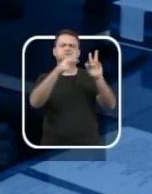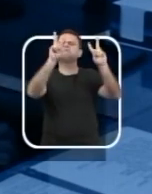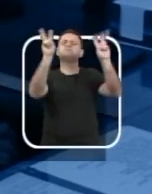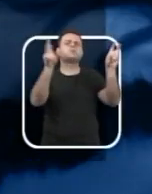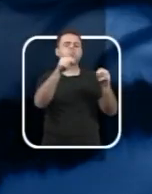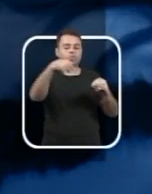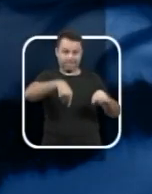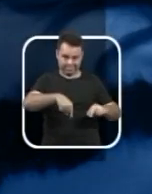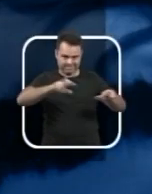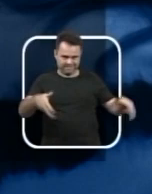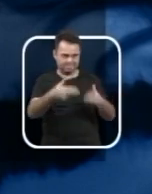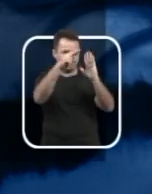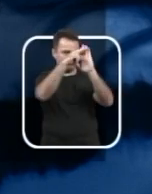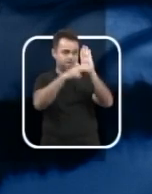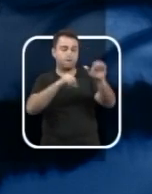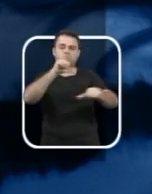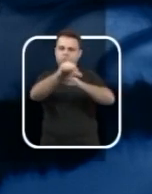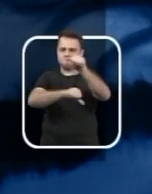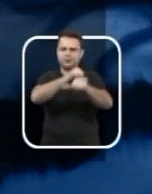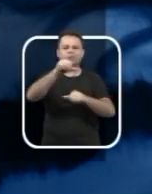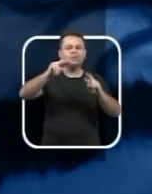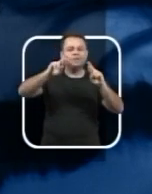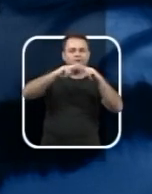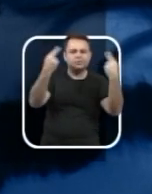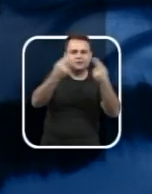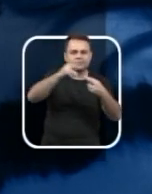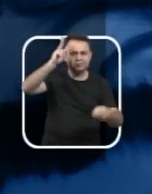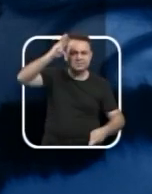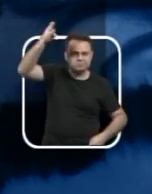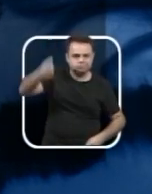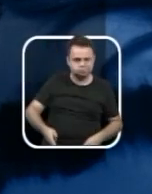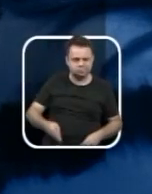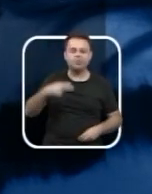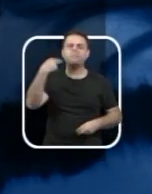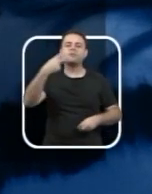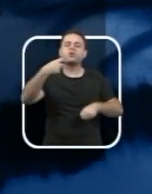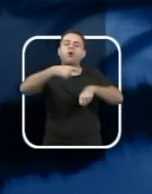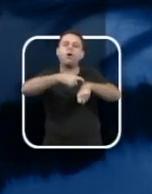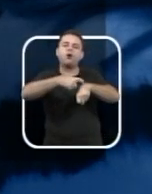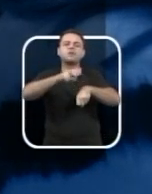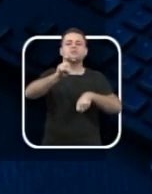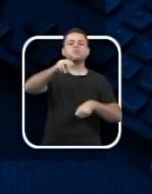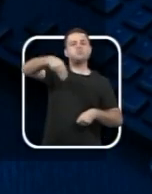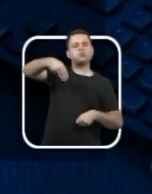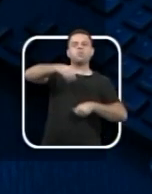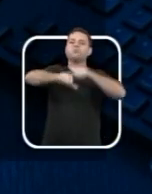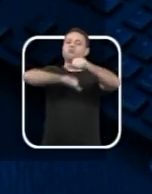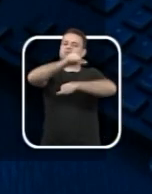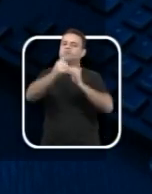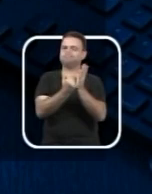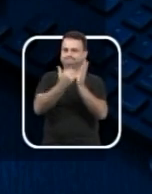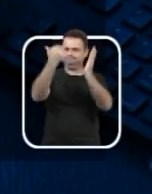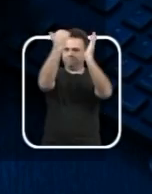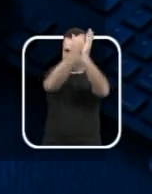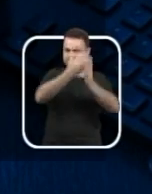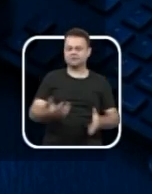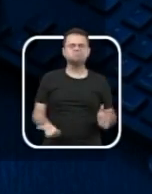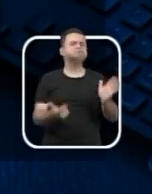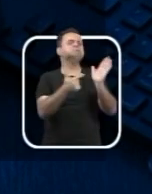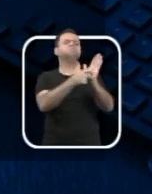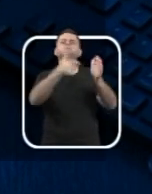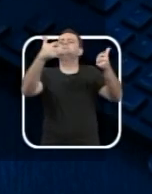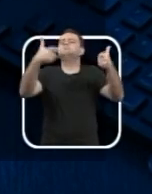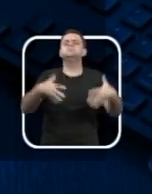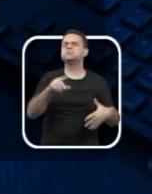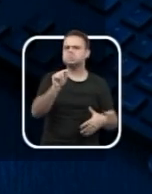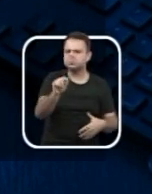o regimento interno da Câmara para readequar o tempo de uso da palavra pelos vereadores. O projeto do vereador